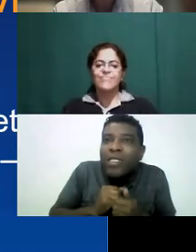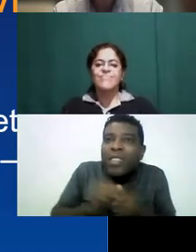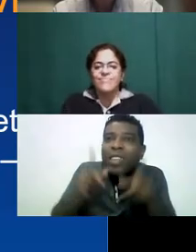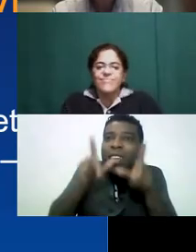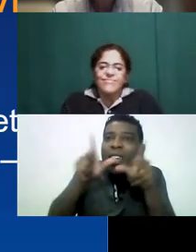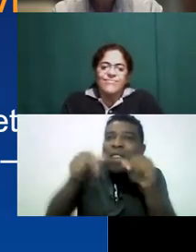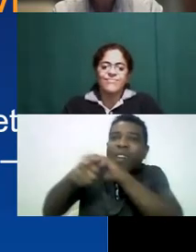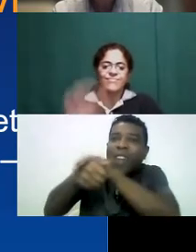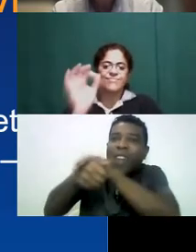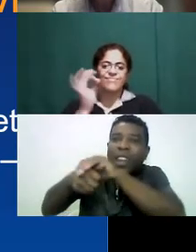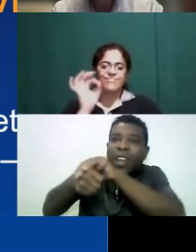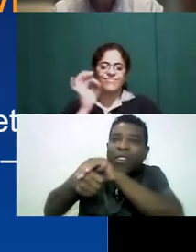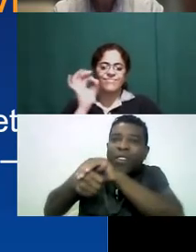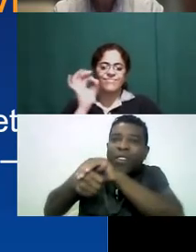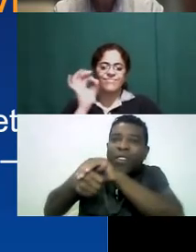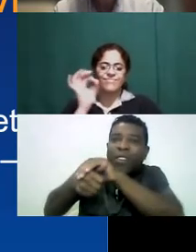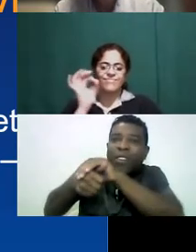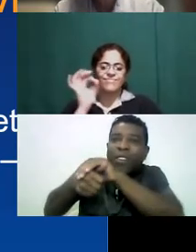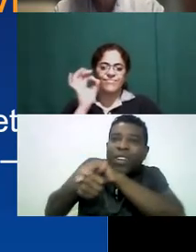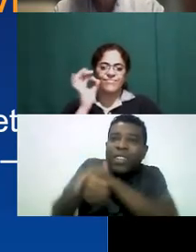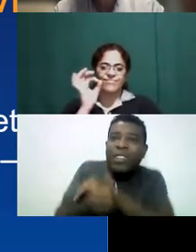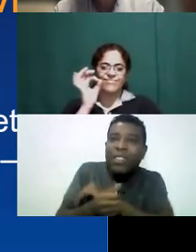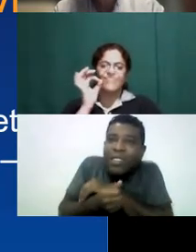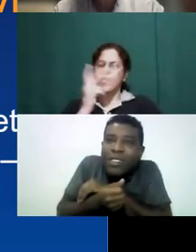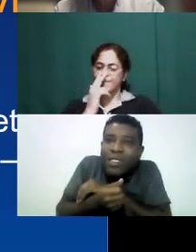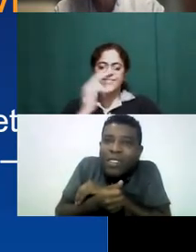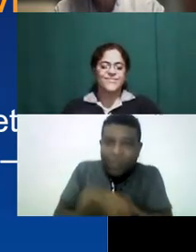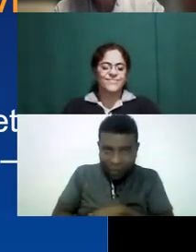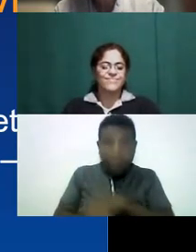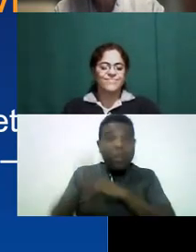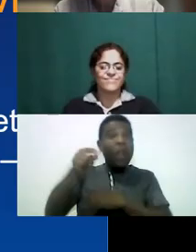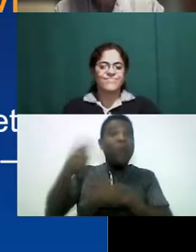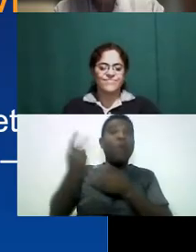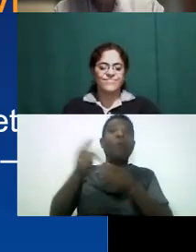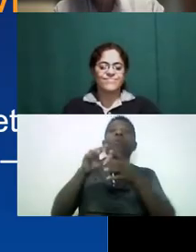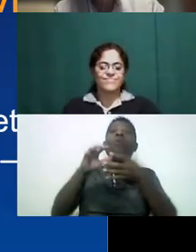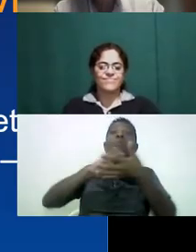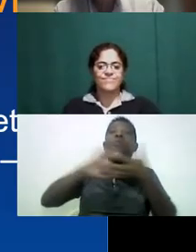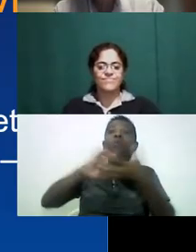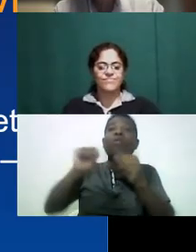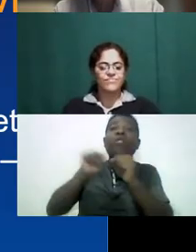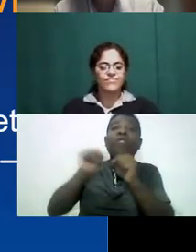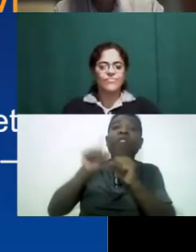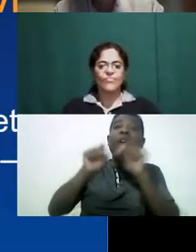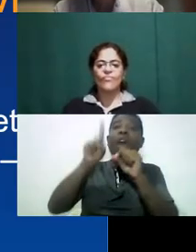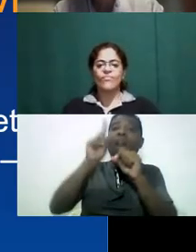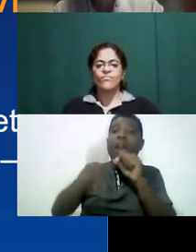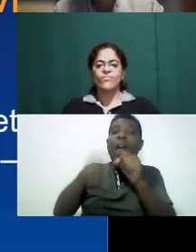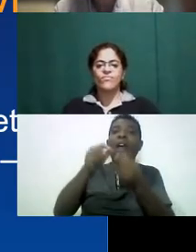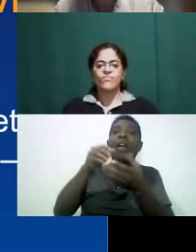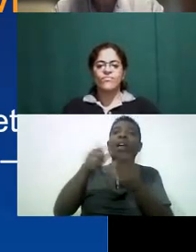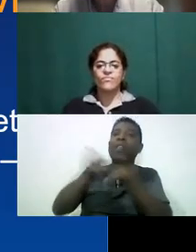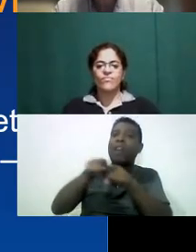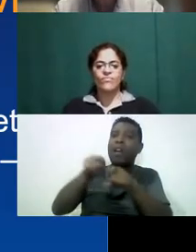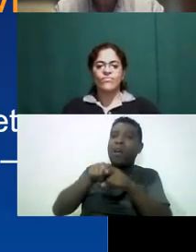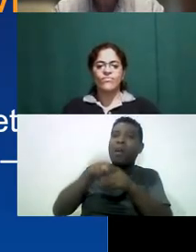tá? E ele faz a inclinação para o mesmo lado e a rotação para o lado contrário, como o